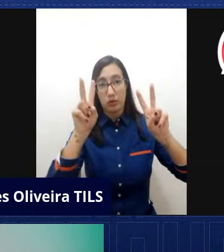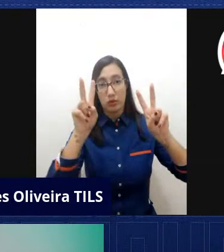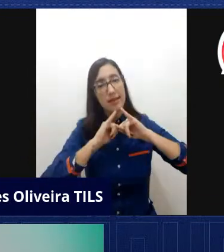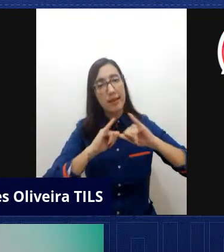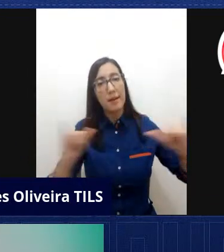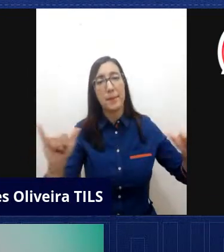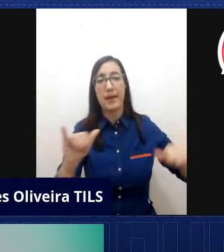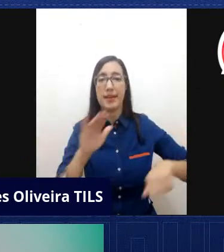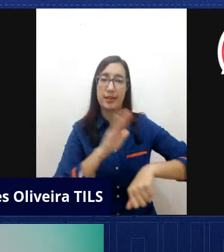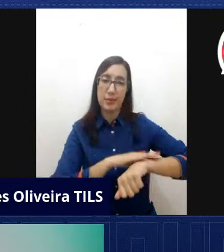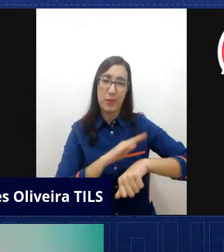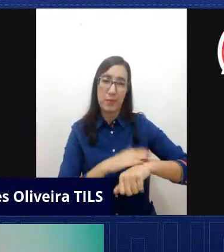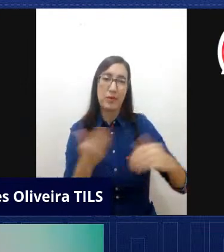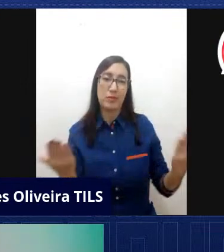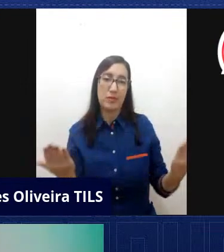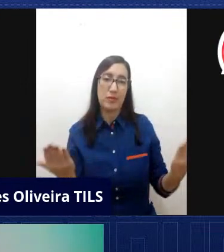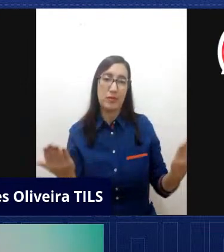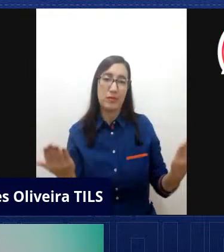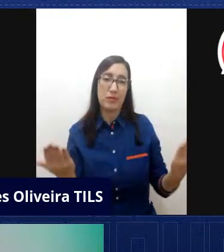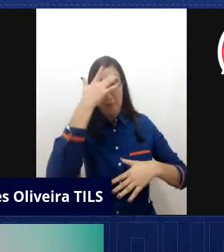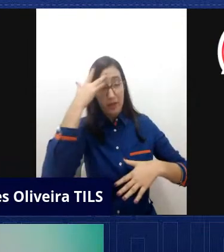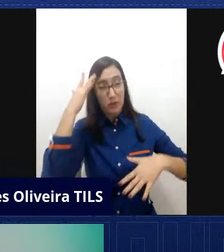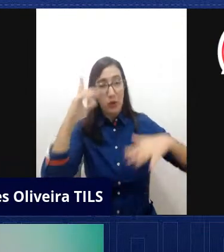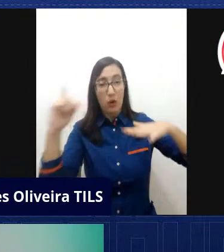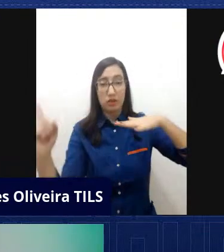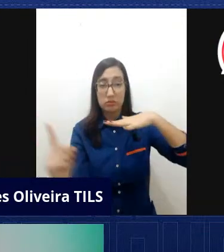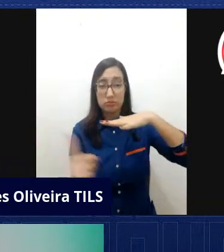né, para potencializar a campanha.